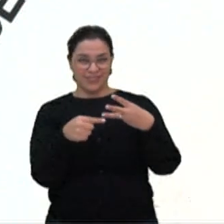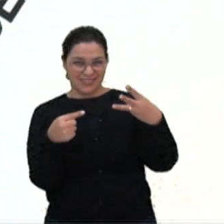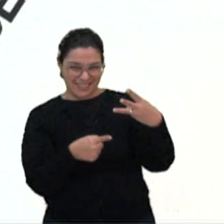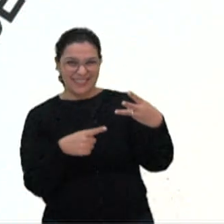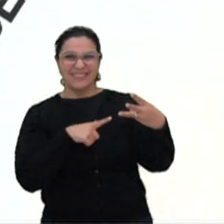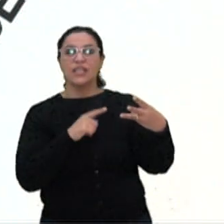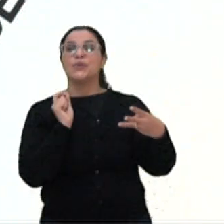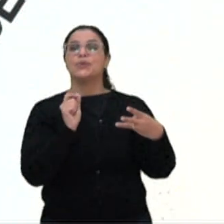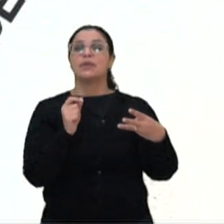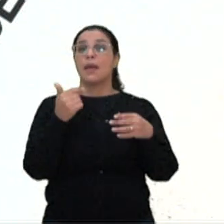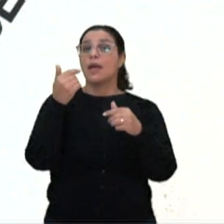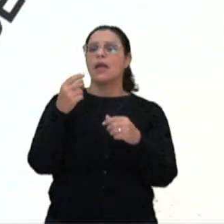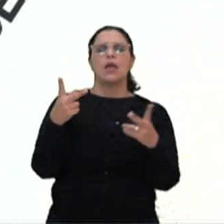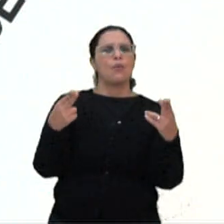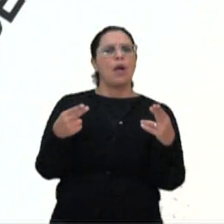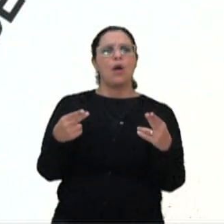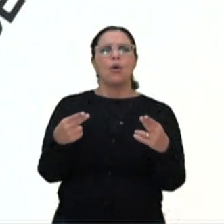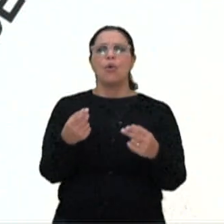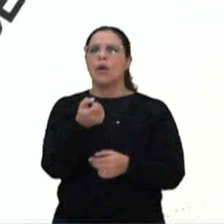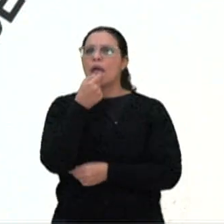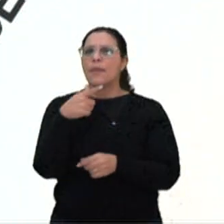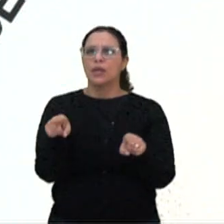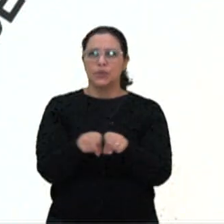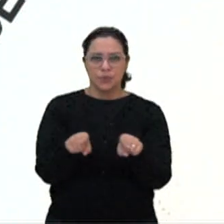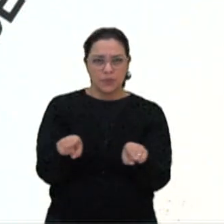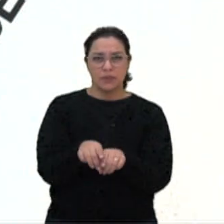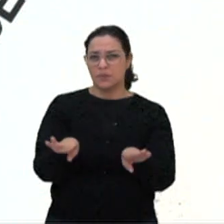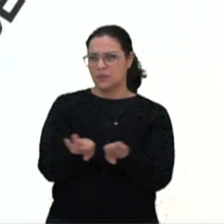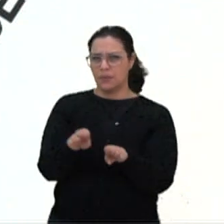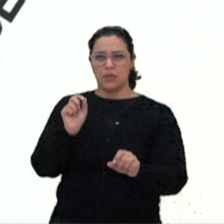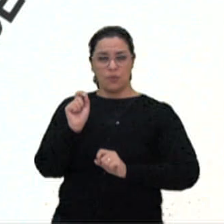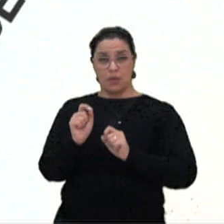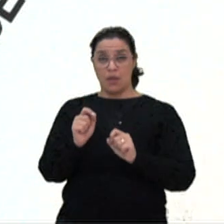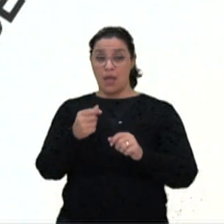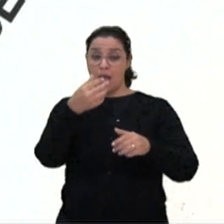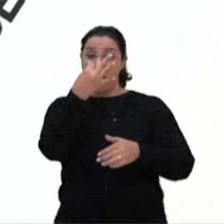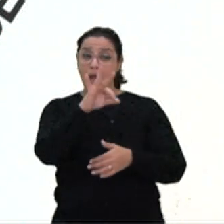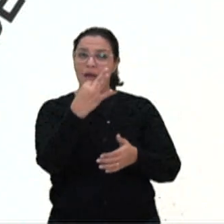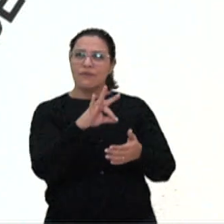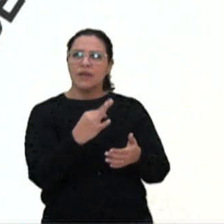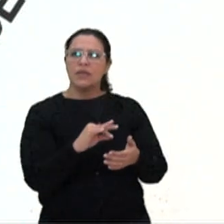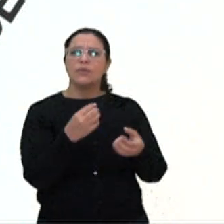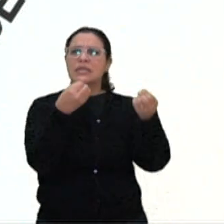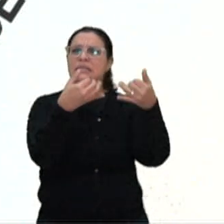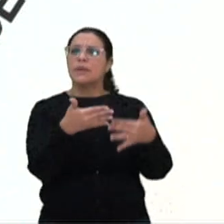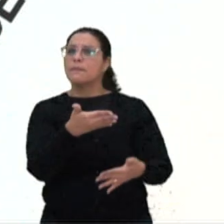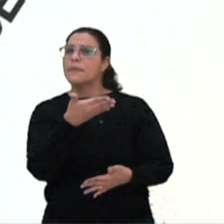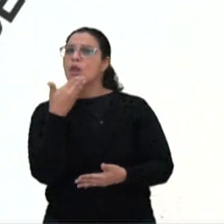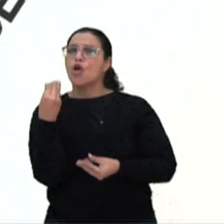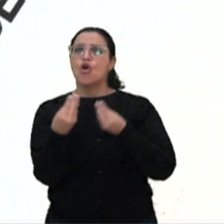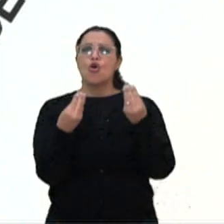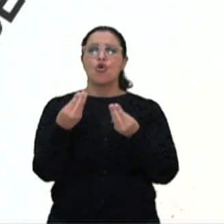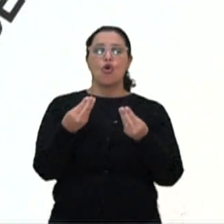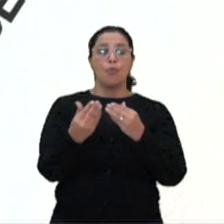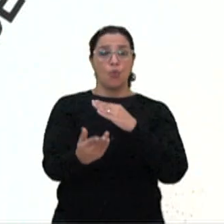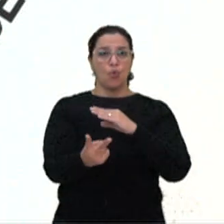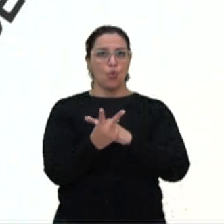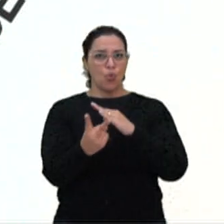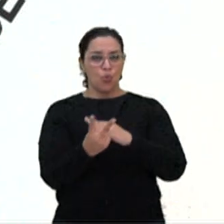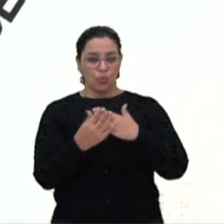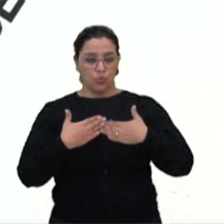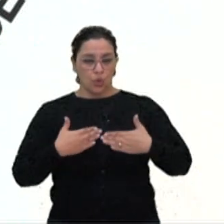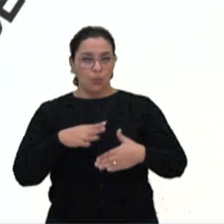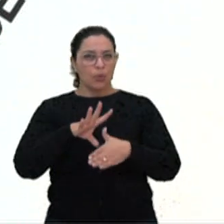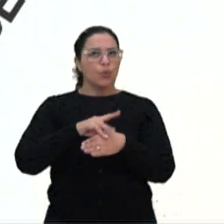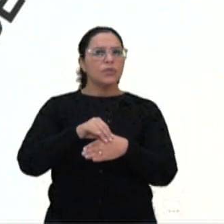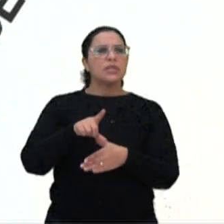apresentam praticamente o mesmo tratamento. Analise as alternativas e marque a que melhor explica o procedimento em caso dessas doenças. Então, qual